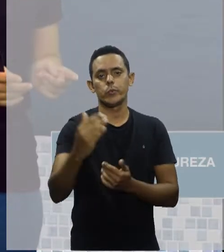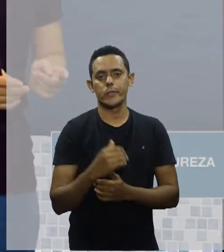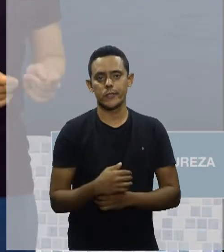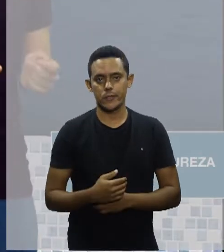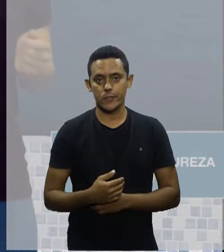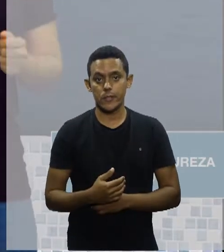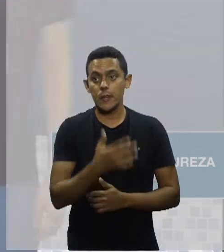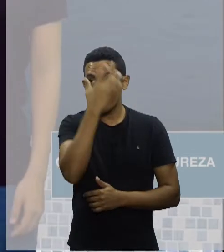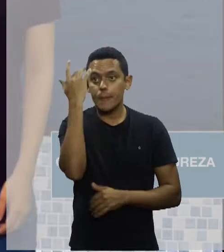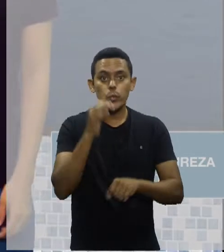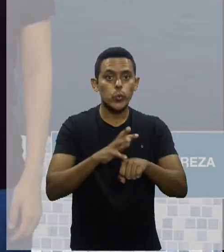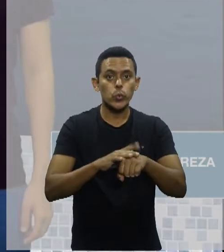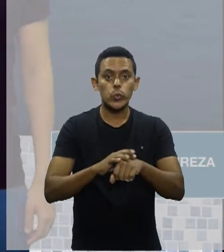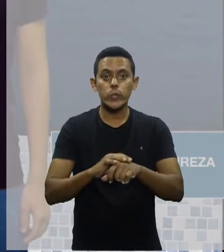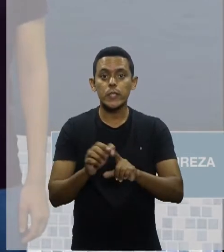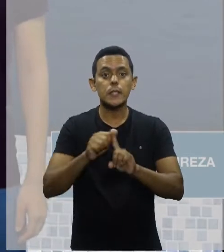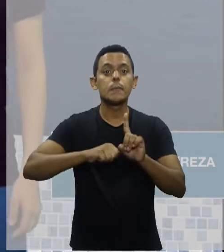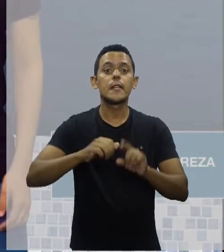2020.